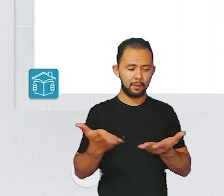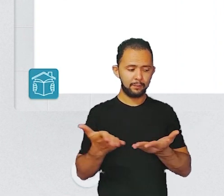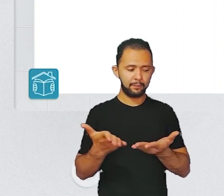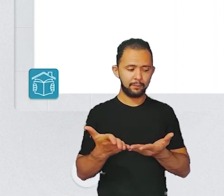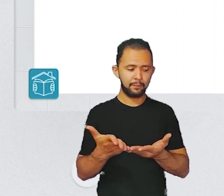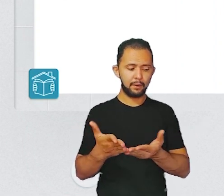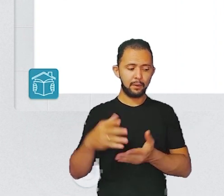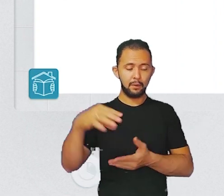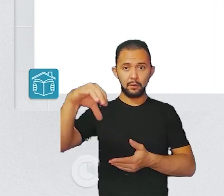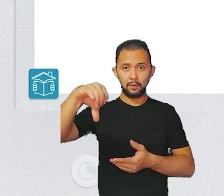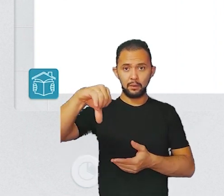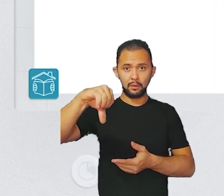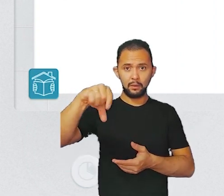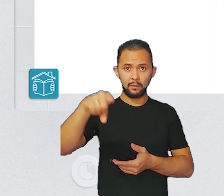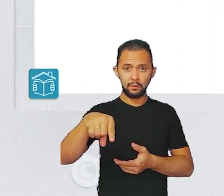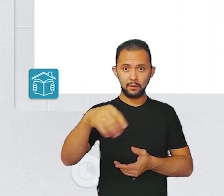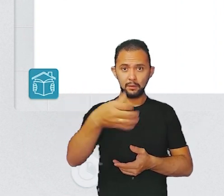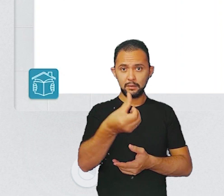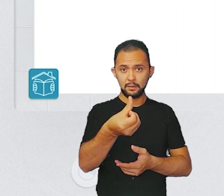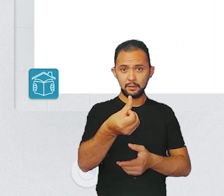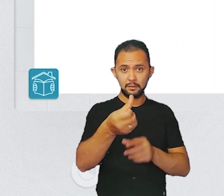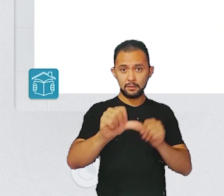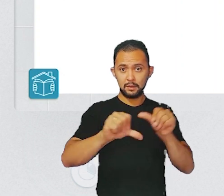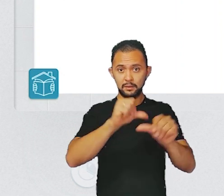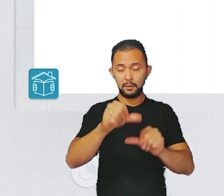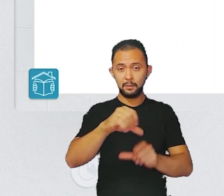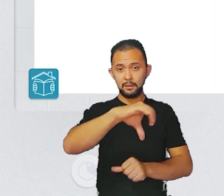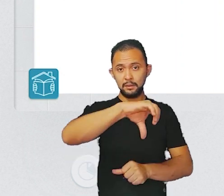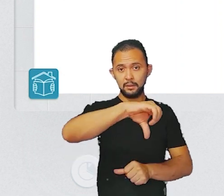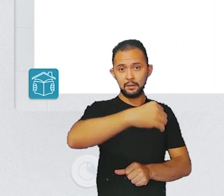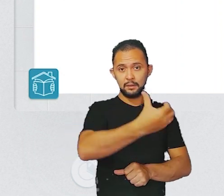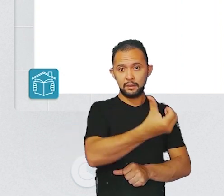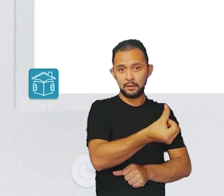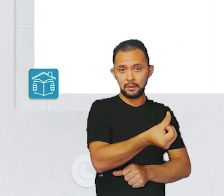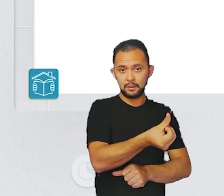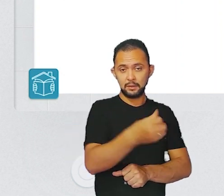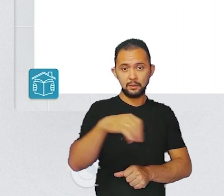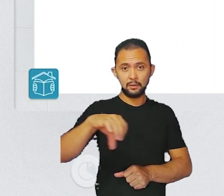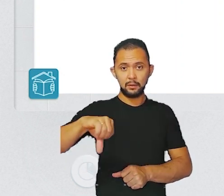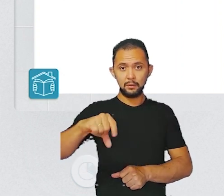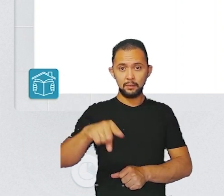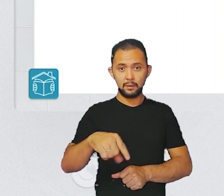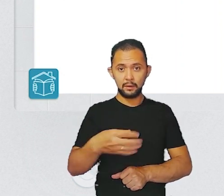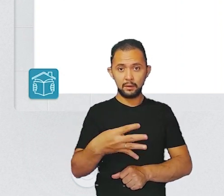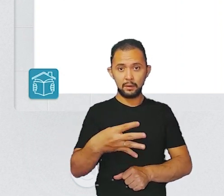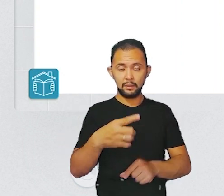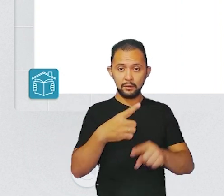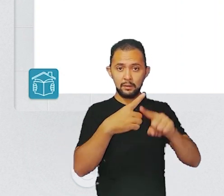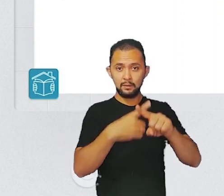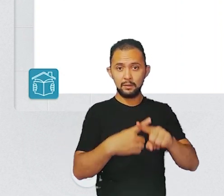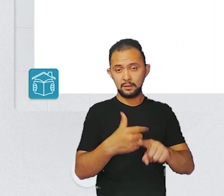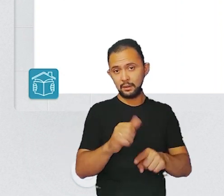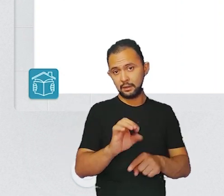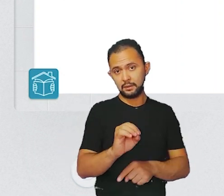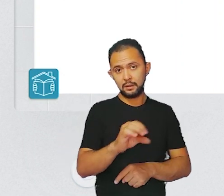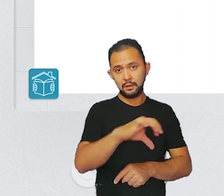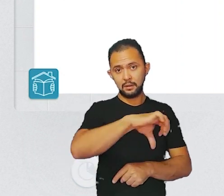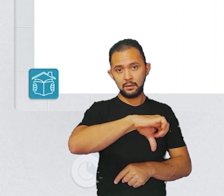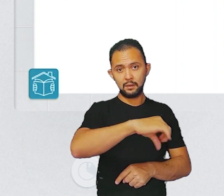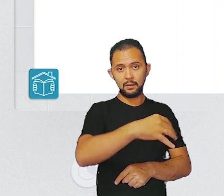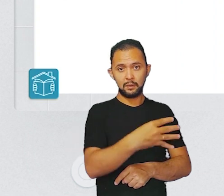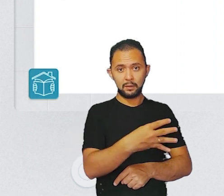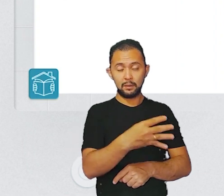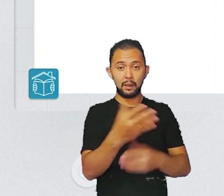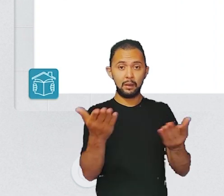o 9,6 passa a ser 96 e o 6,4 passa a ser 64. E nós vamos calcular